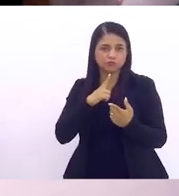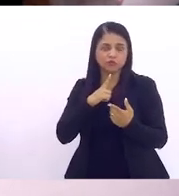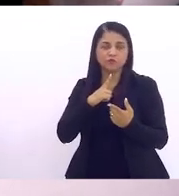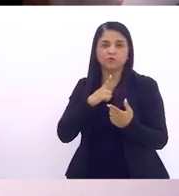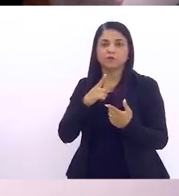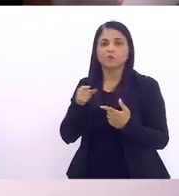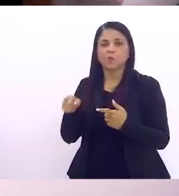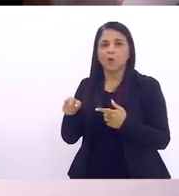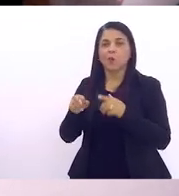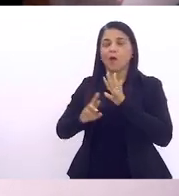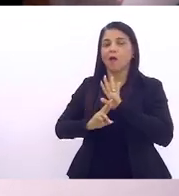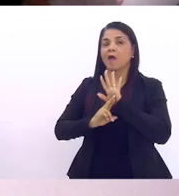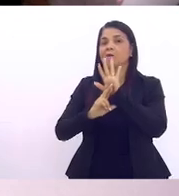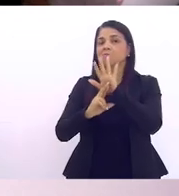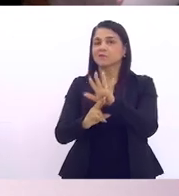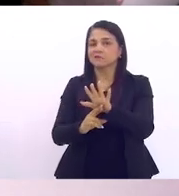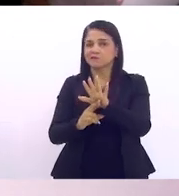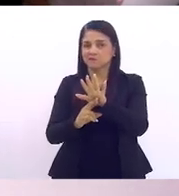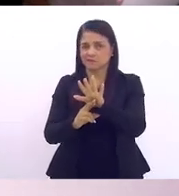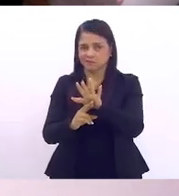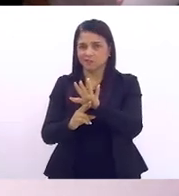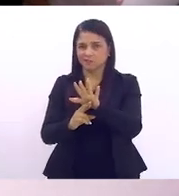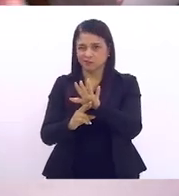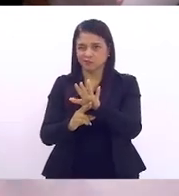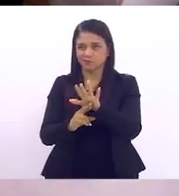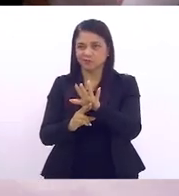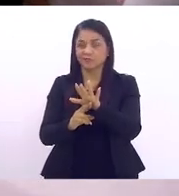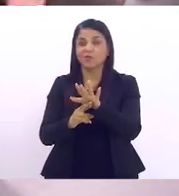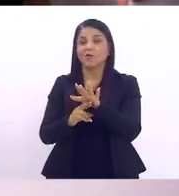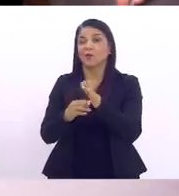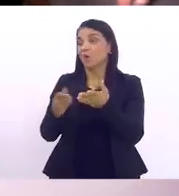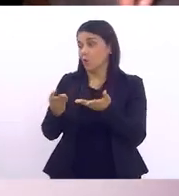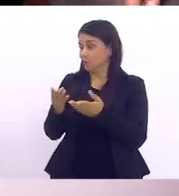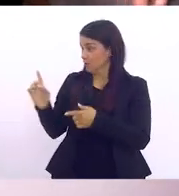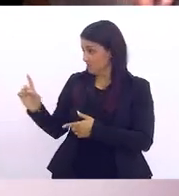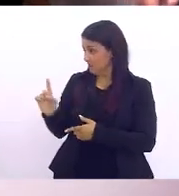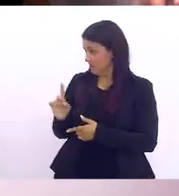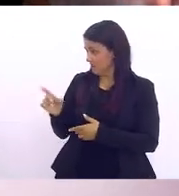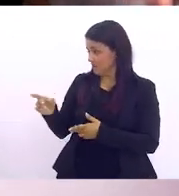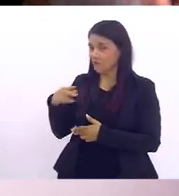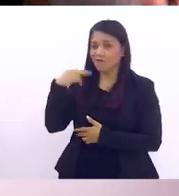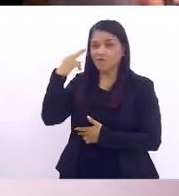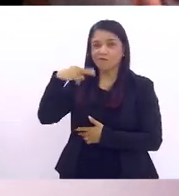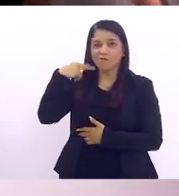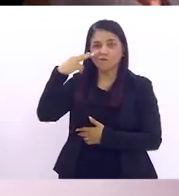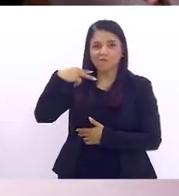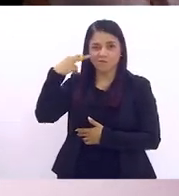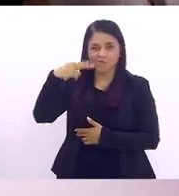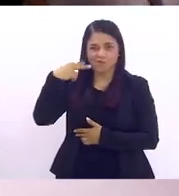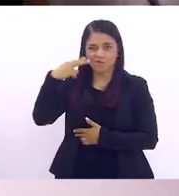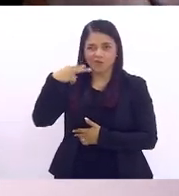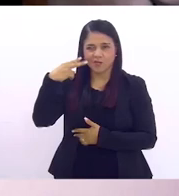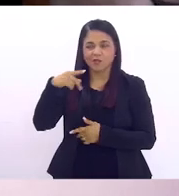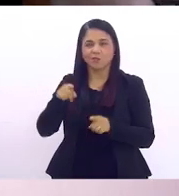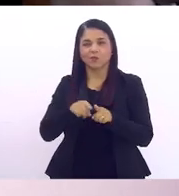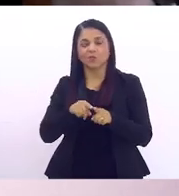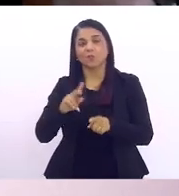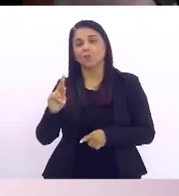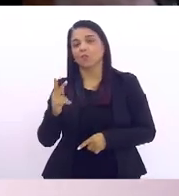com da representação eh que até se encontra aqui né o o vereador